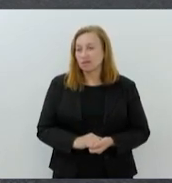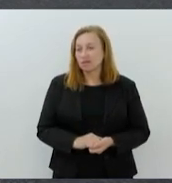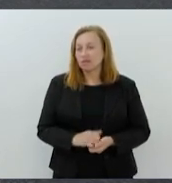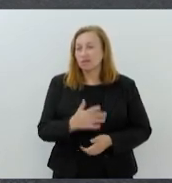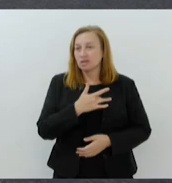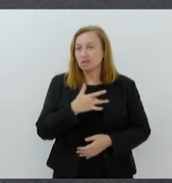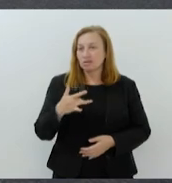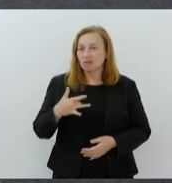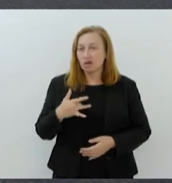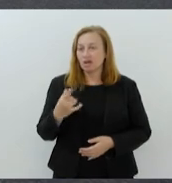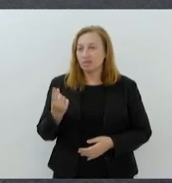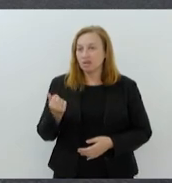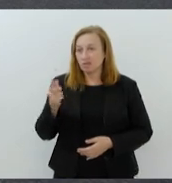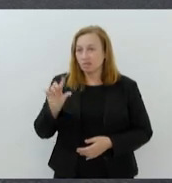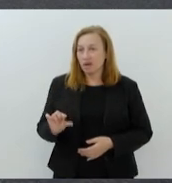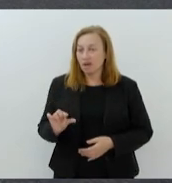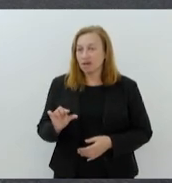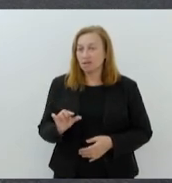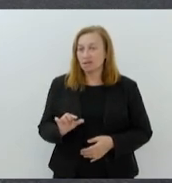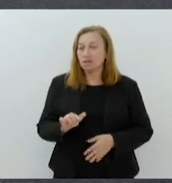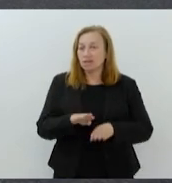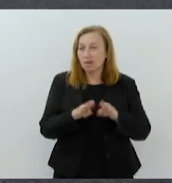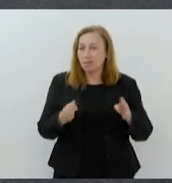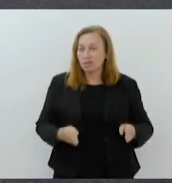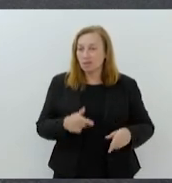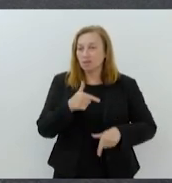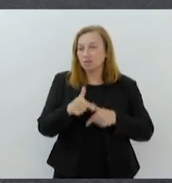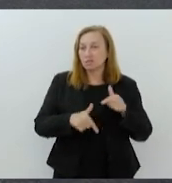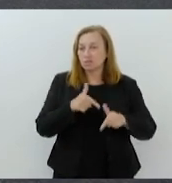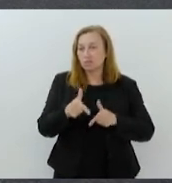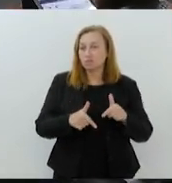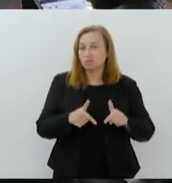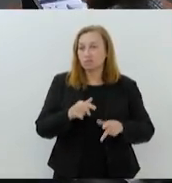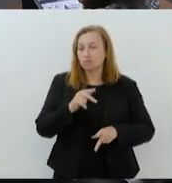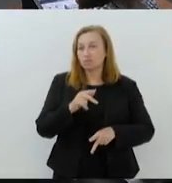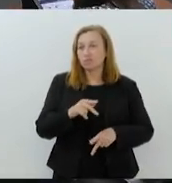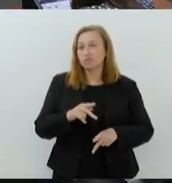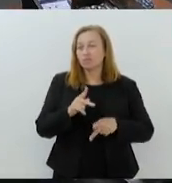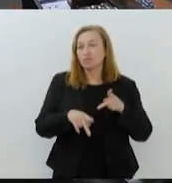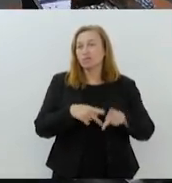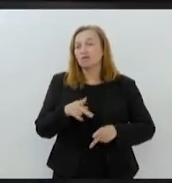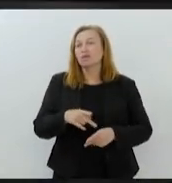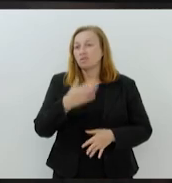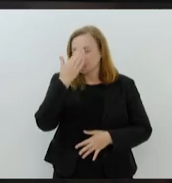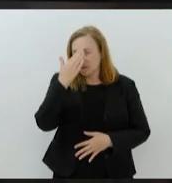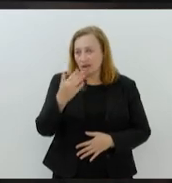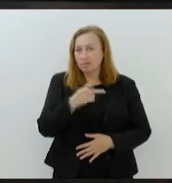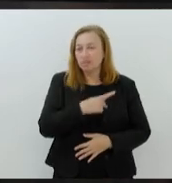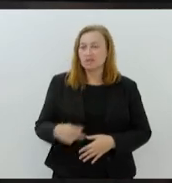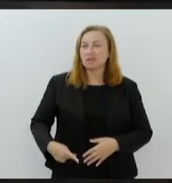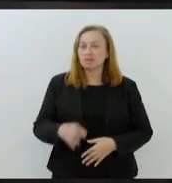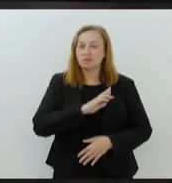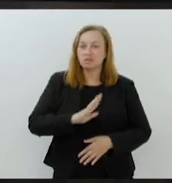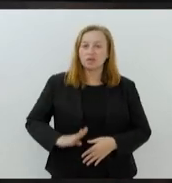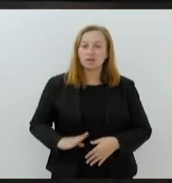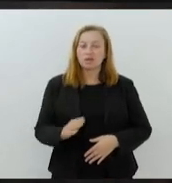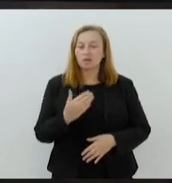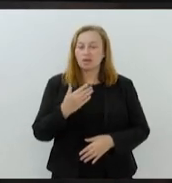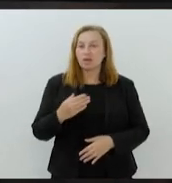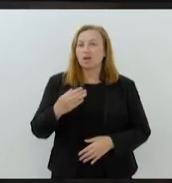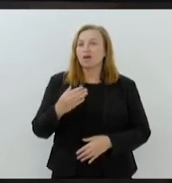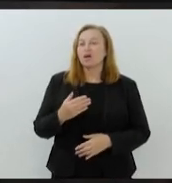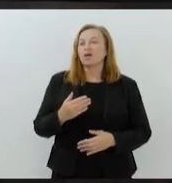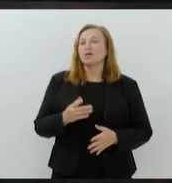barato na mesa dos trabalhadores. Obrigado, presidente Bacelar. Obrigado, Mink. Não havendo mais quem queira discutir,